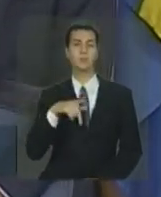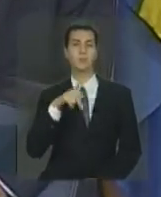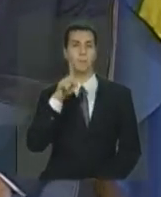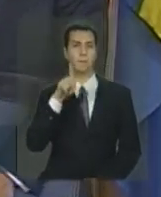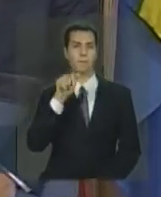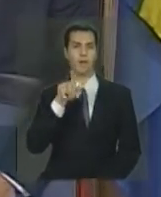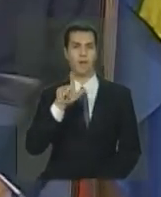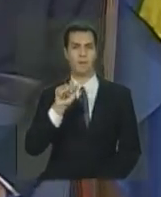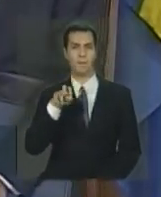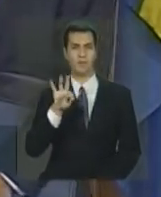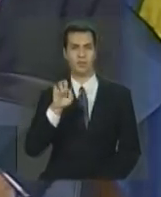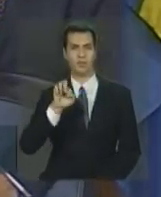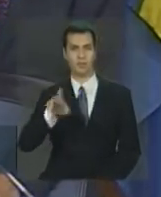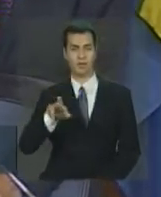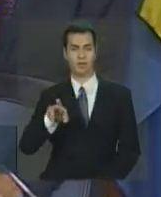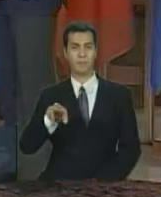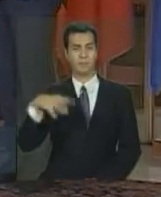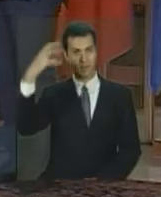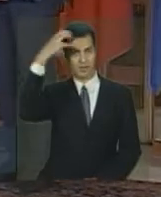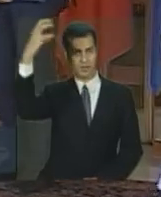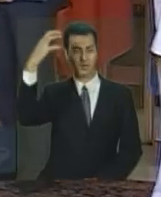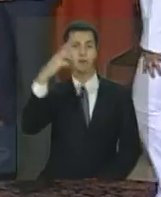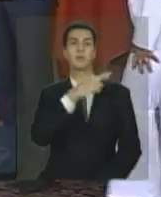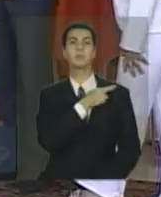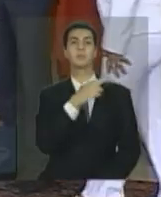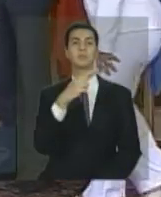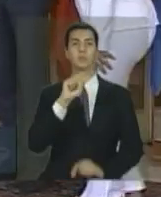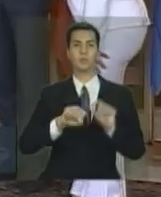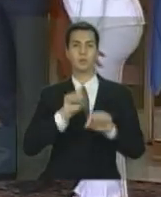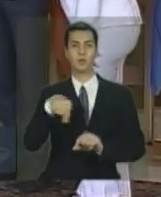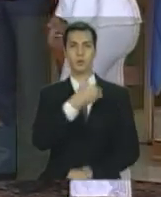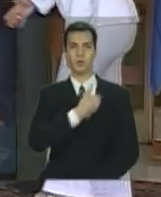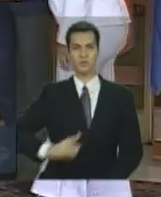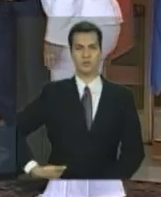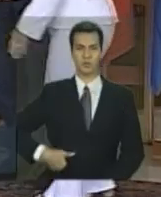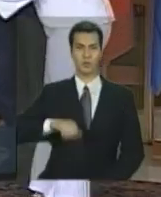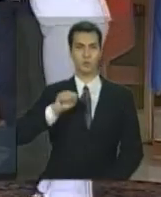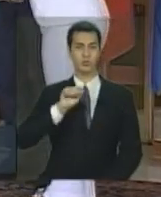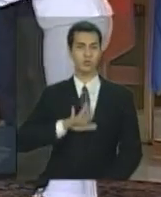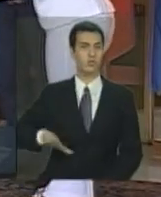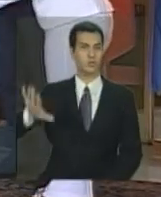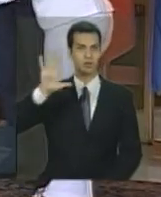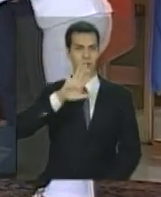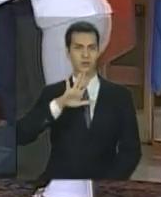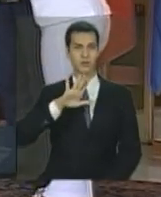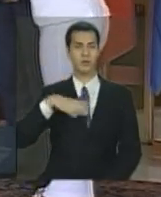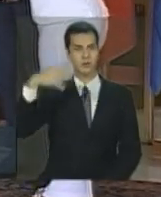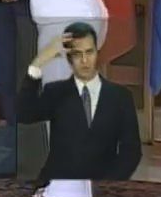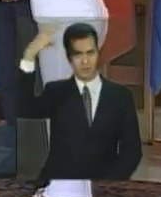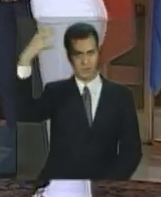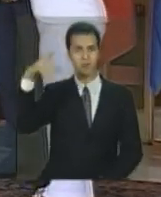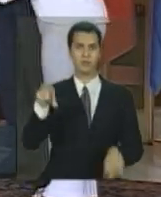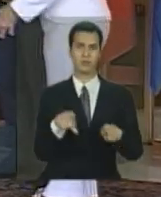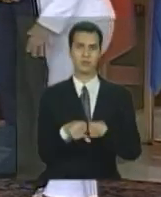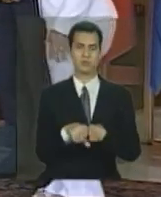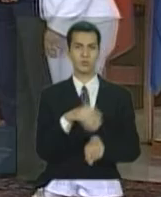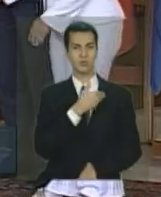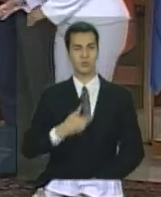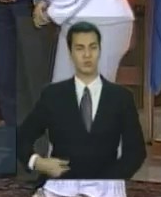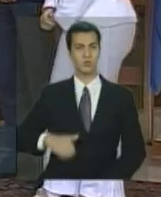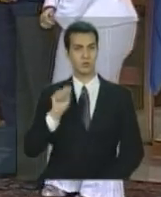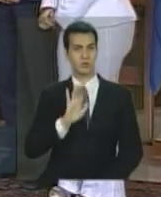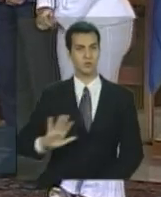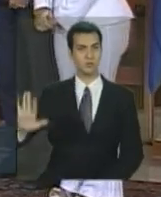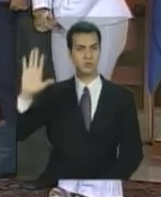parlamentar. A rainha é representada pelo governador-geral. Os poderes da rainha e do governador-geral